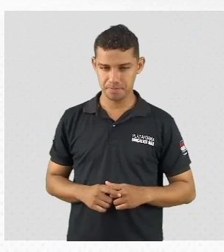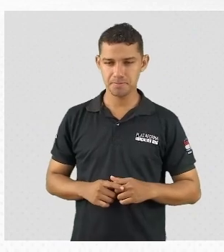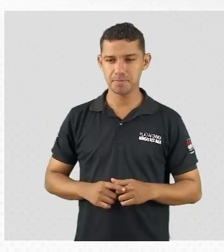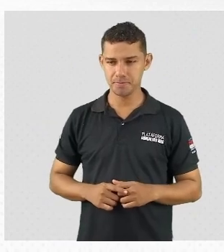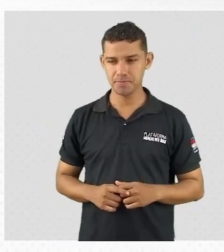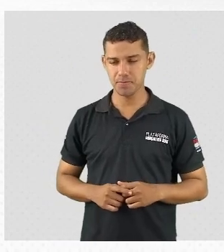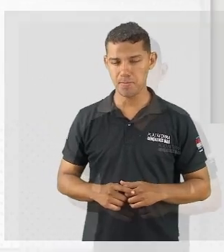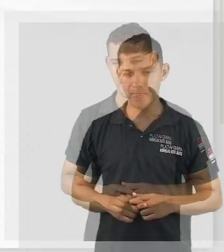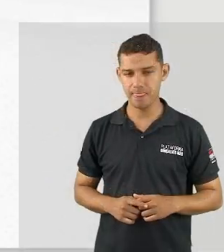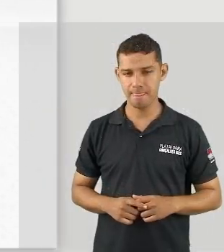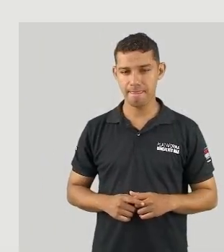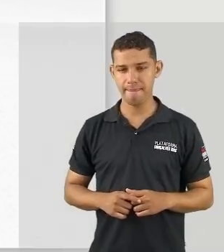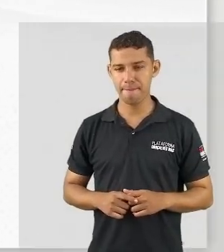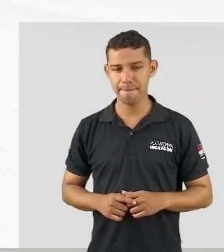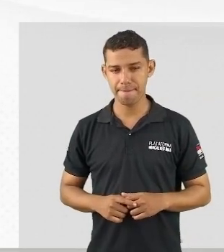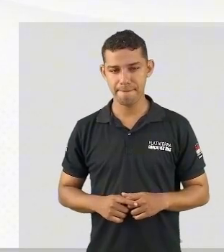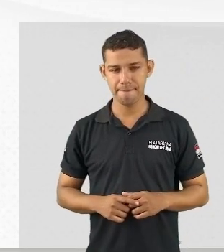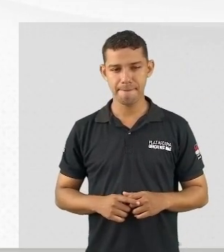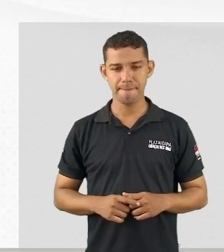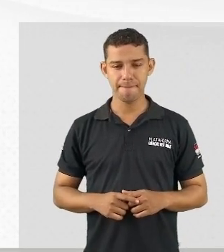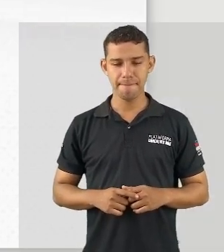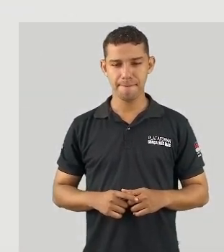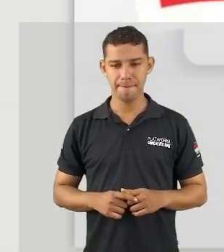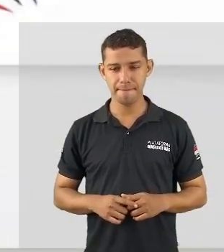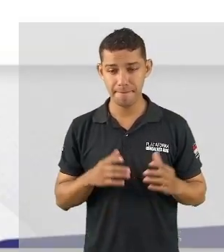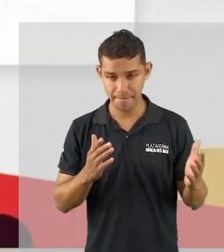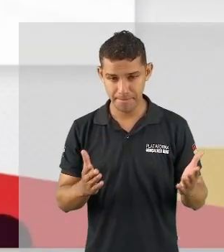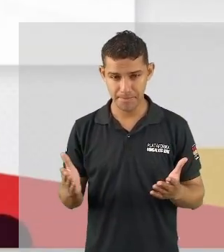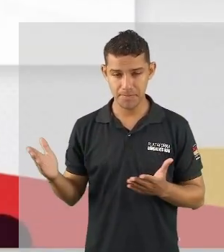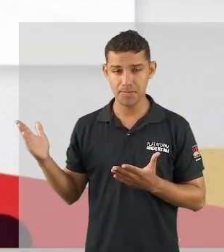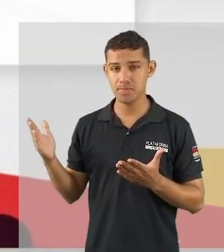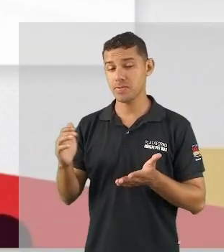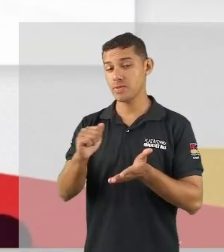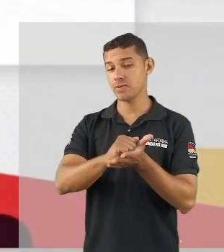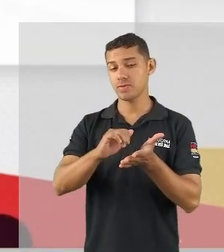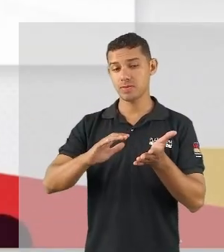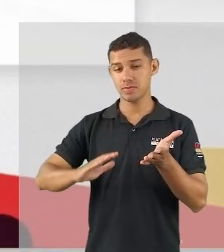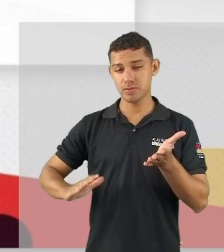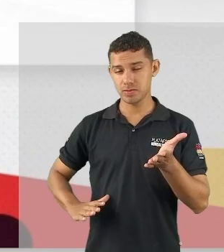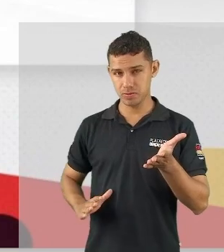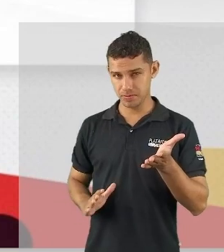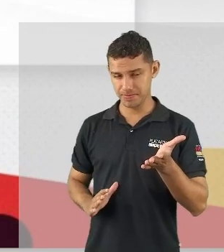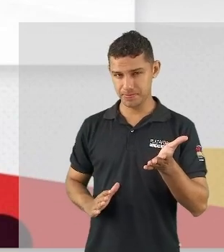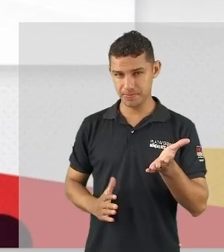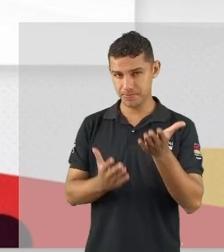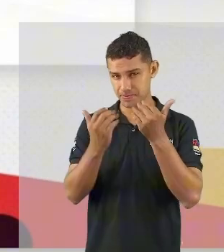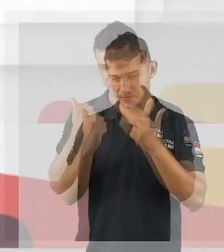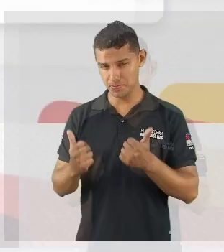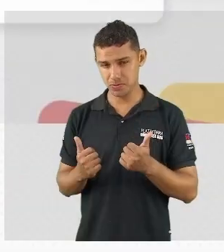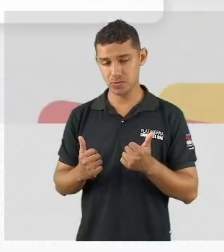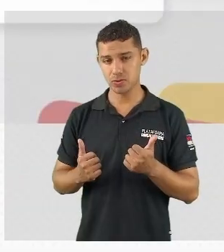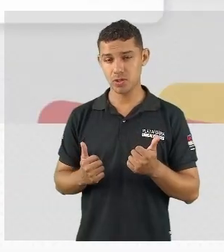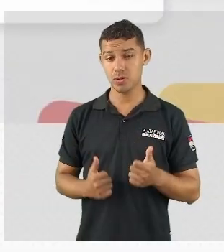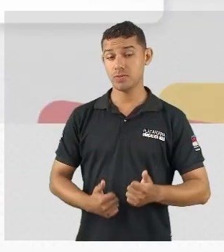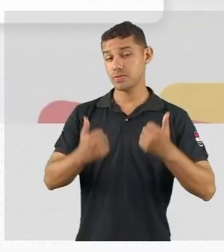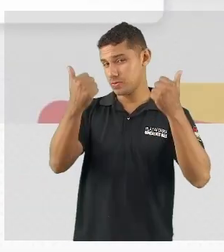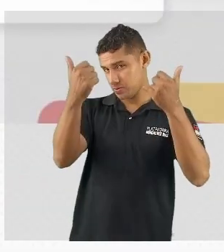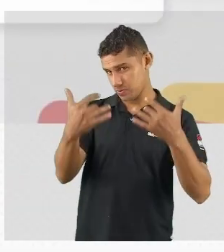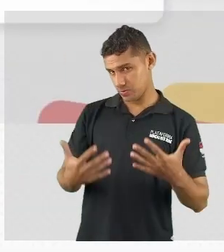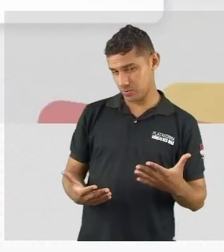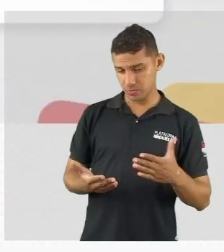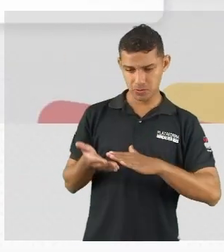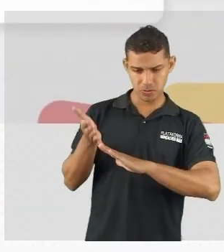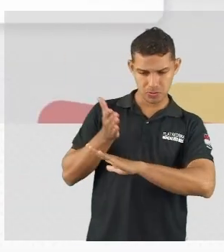então, ao Neolítico. Bom, vamos agora, gente, para o nosso exercício. Nós falamos aqui um pouco